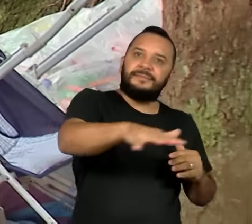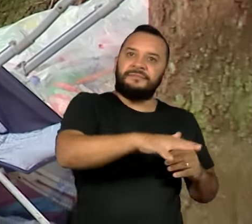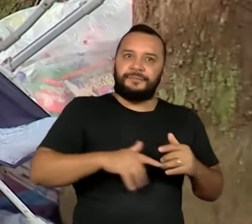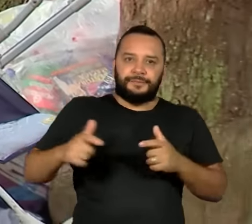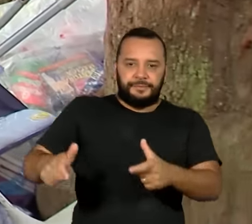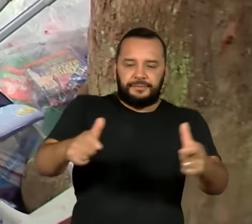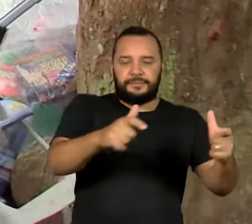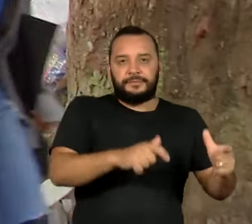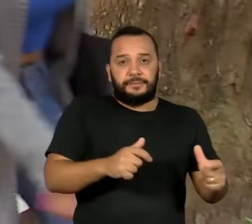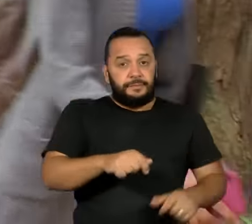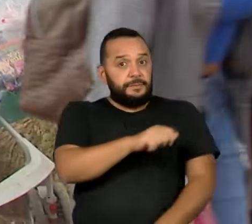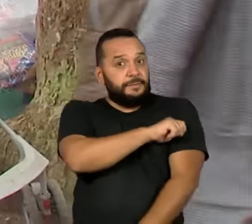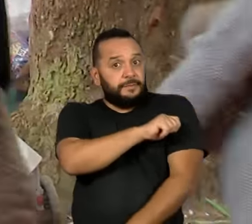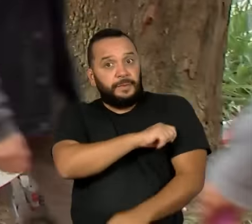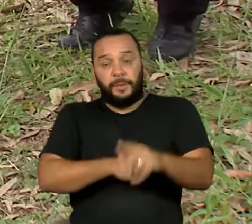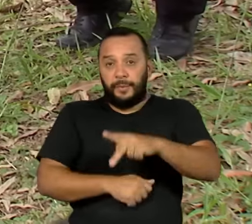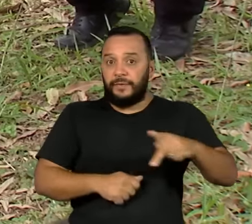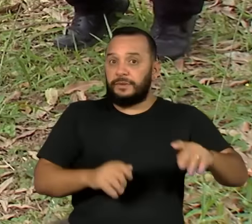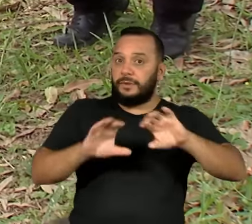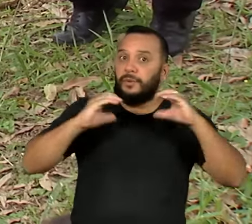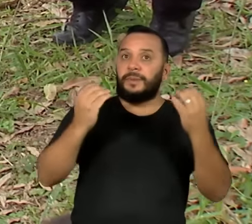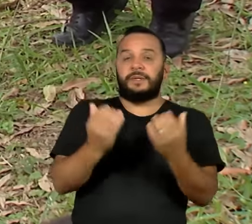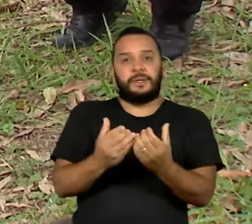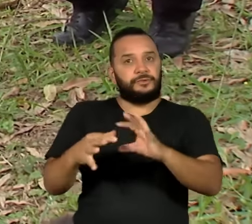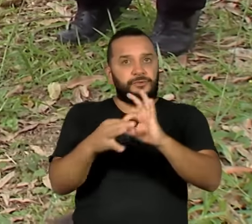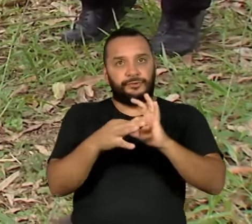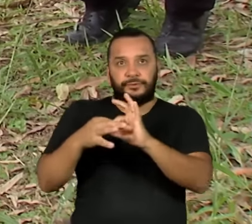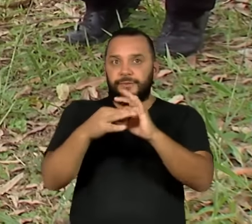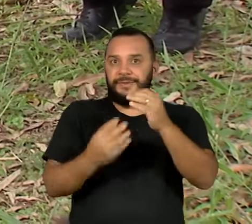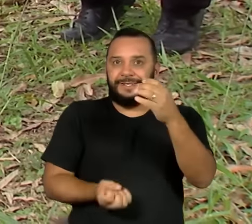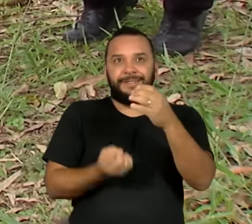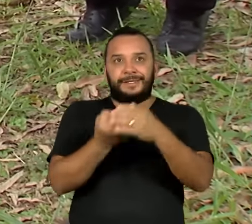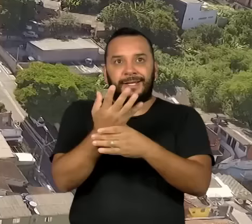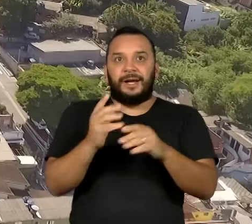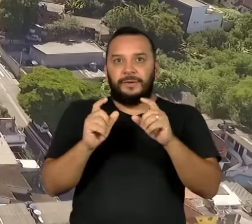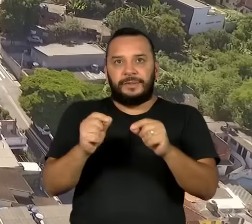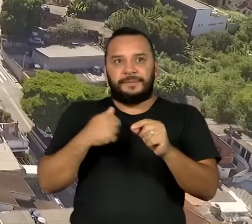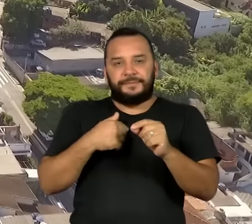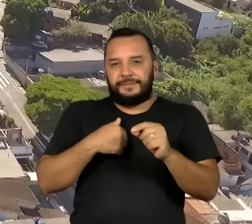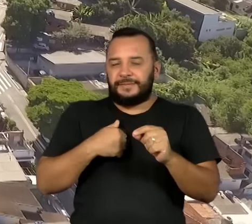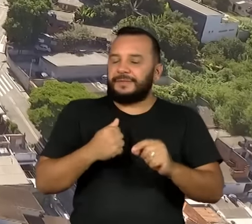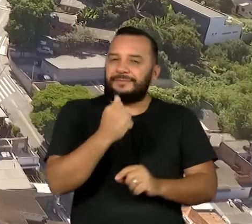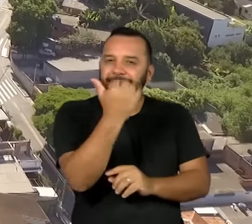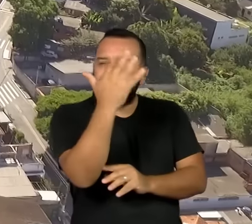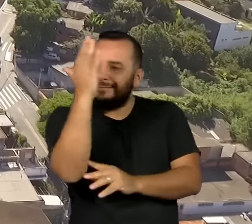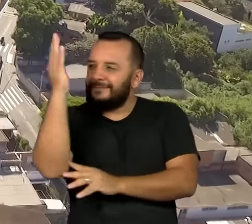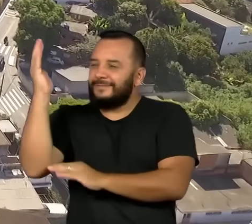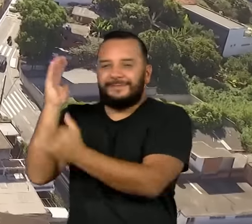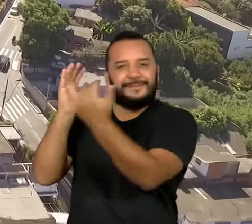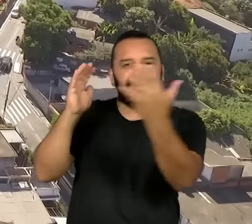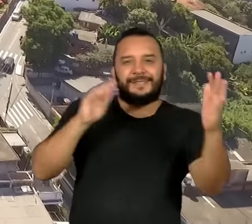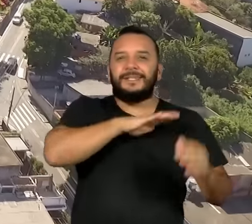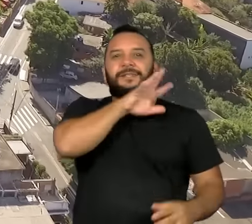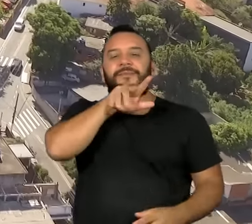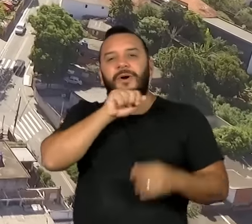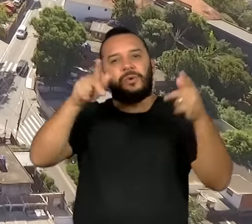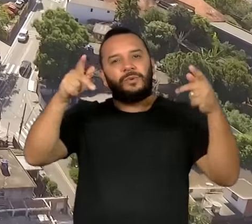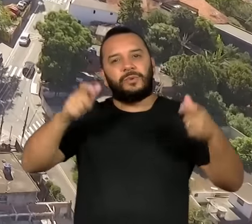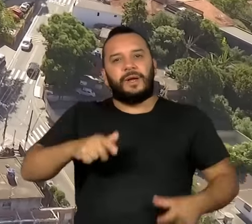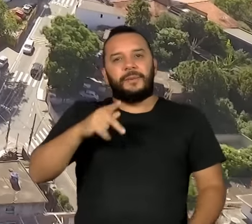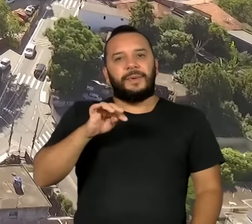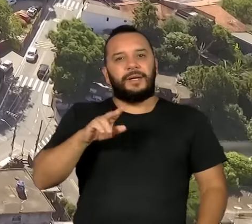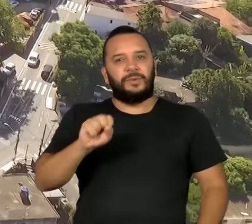Alunos, professores e comunidade se unem para criar um ecoparque no bairro de Perus, na periferia da cidade de